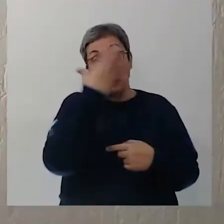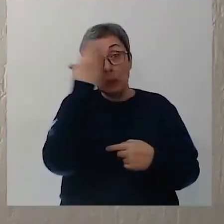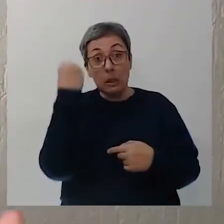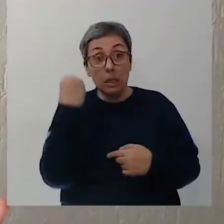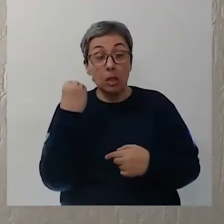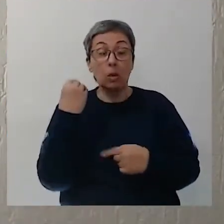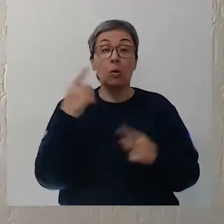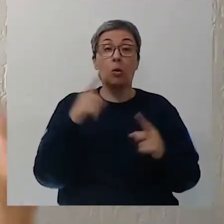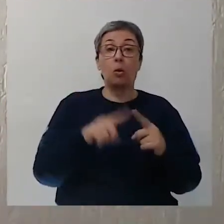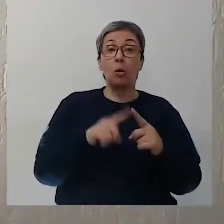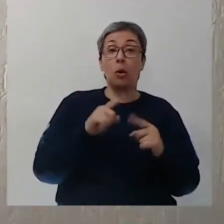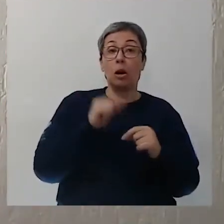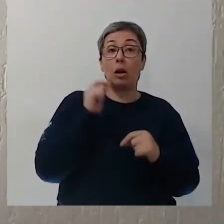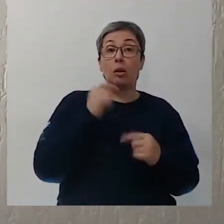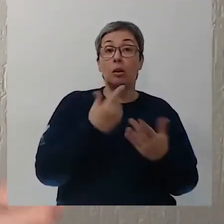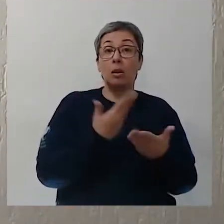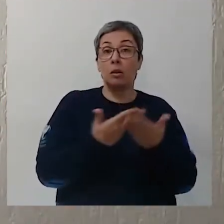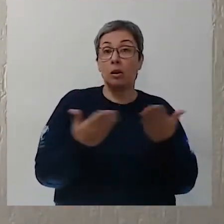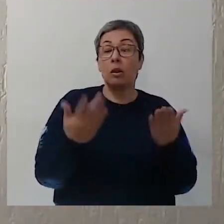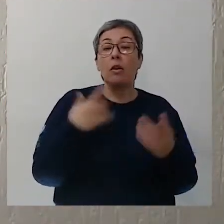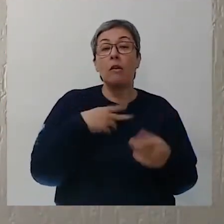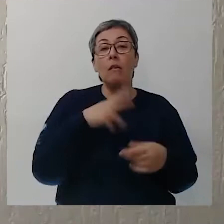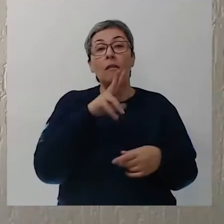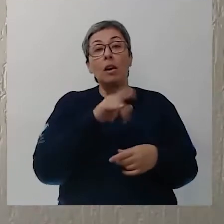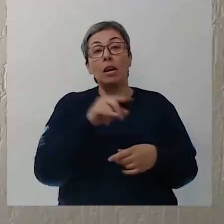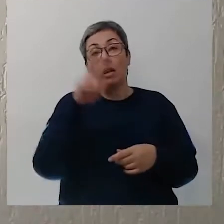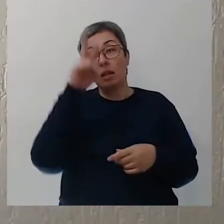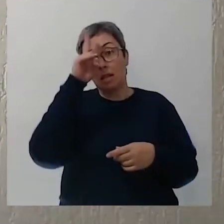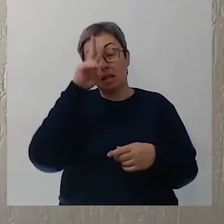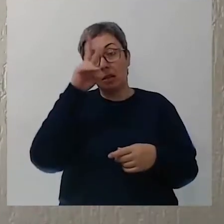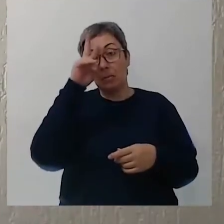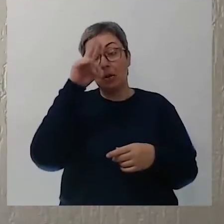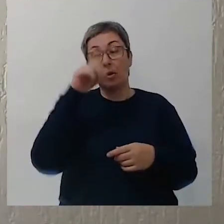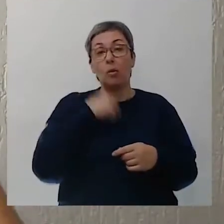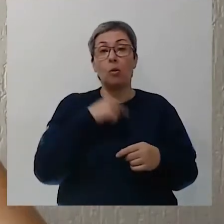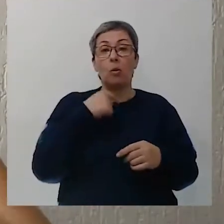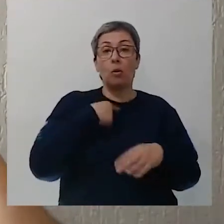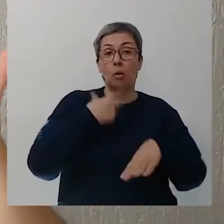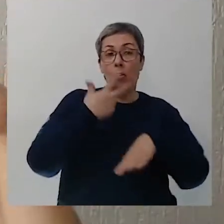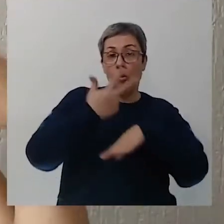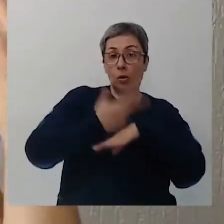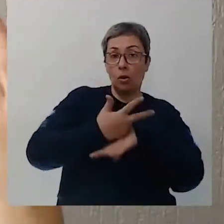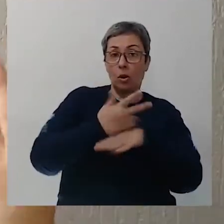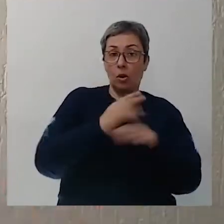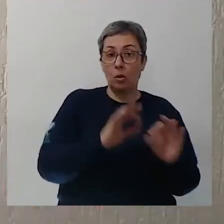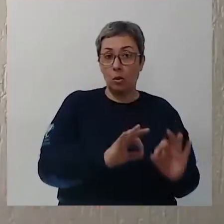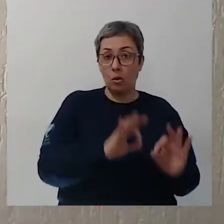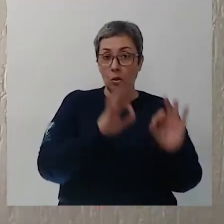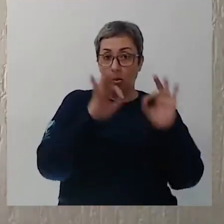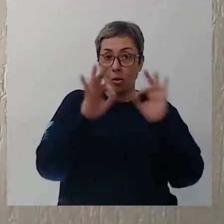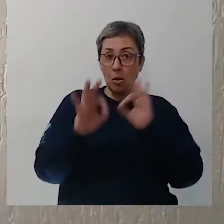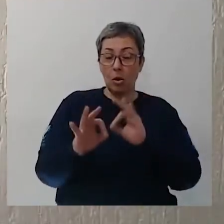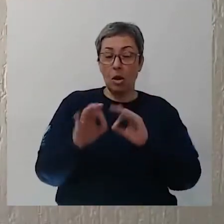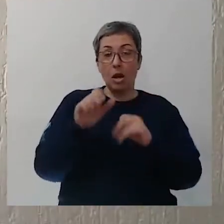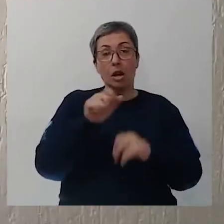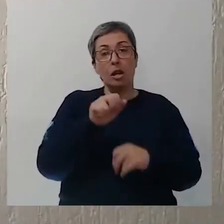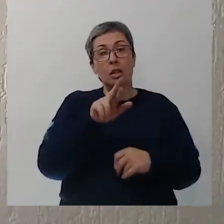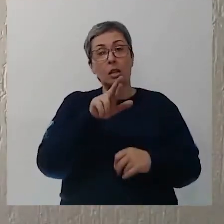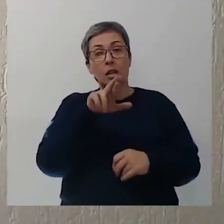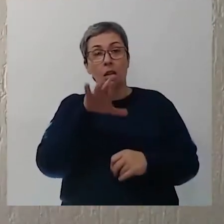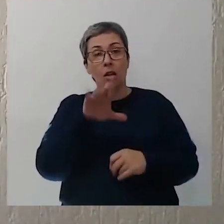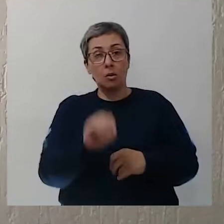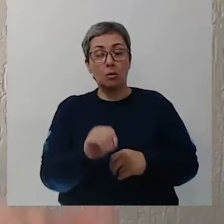esqueceu, enfim, no dia não pôde assistir, a gente vai então recordar. Eu vou mostrar para vocês, né? A gente vai rever o vídeo do professor Adriano,